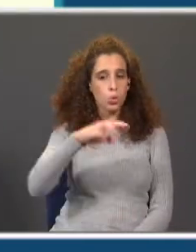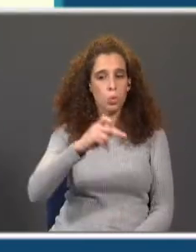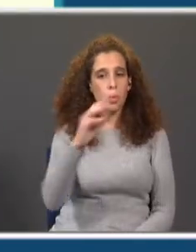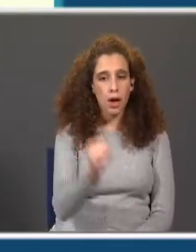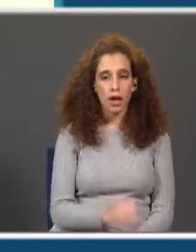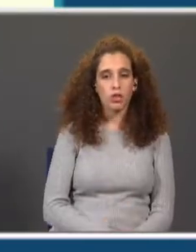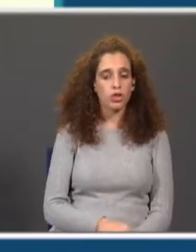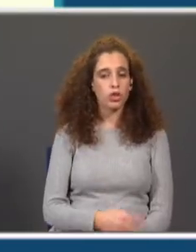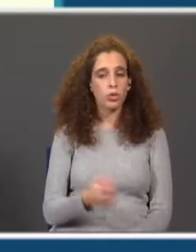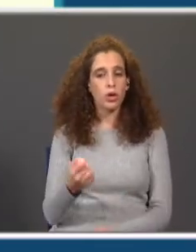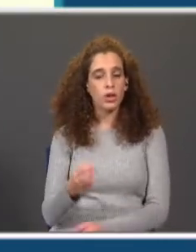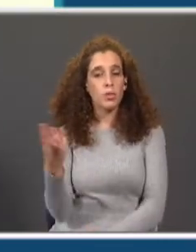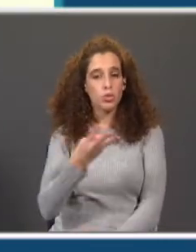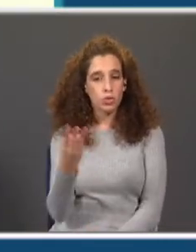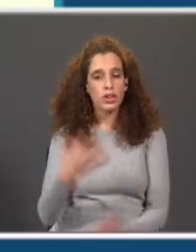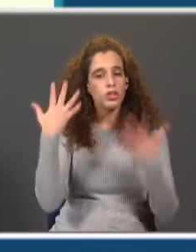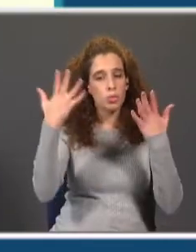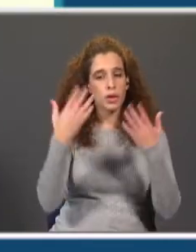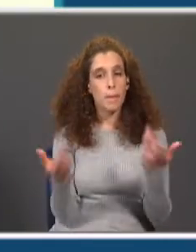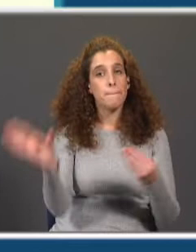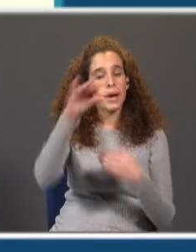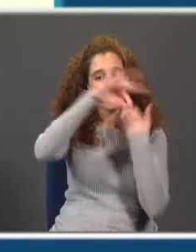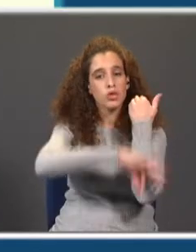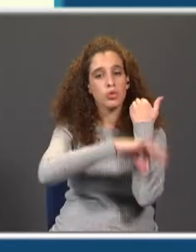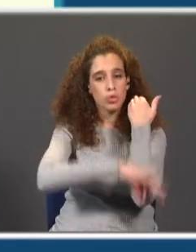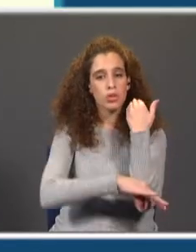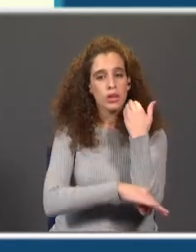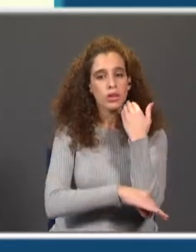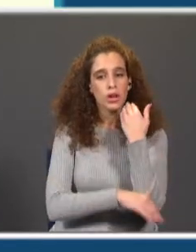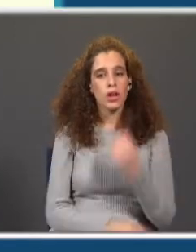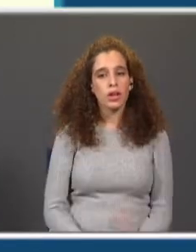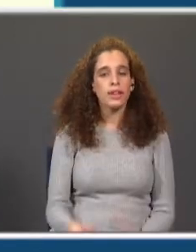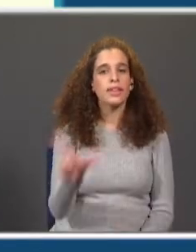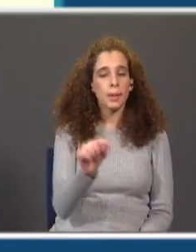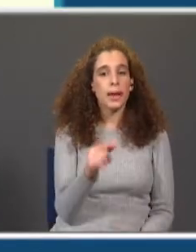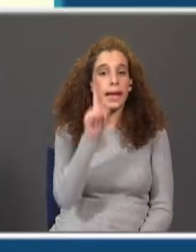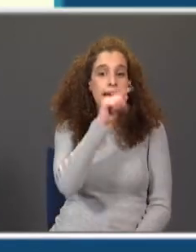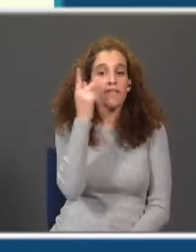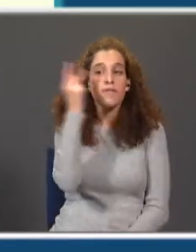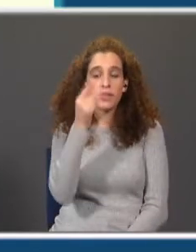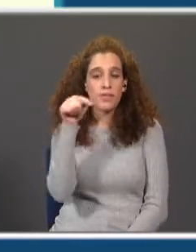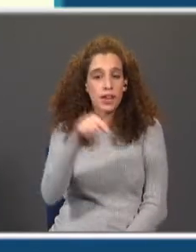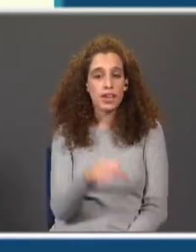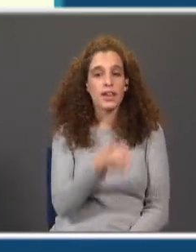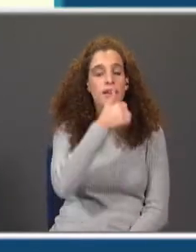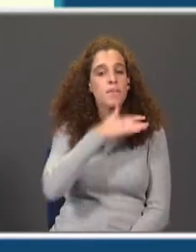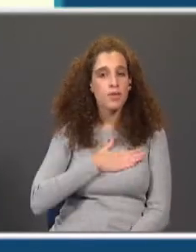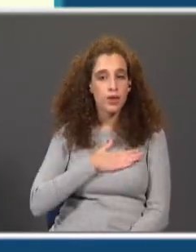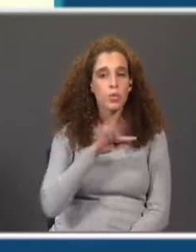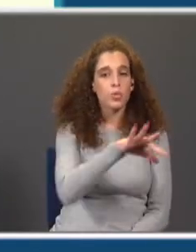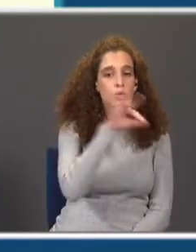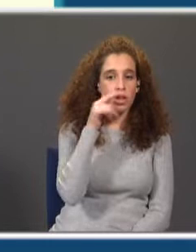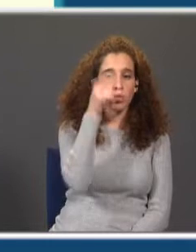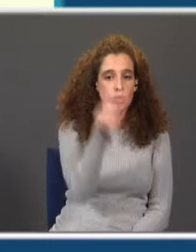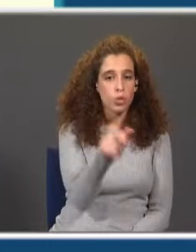de parabéns, mais a Junta de Freguesia de Benfica por ter tido esta iniciativa e, sobretudo, também os moradores de Benfica por terem escolhido as pessoas que estão